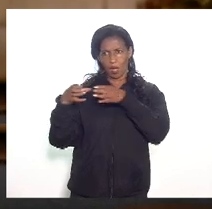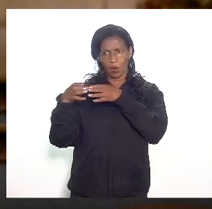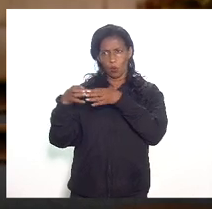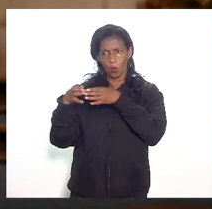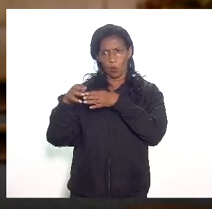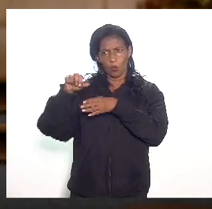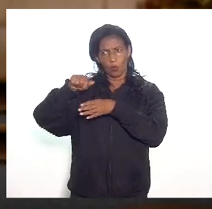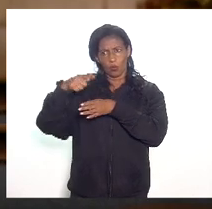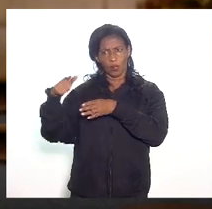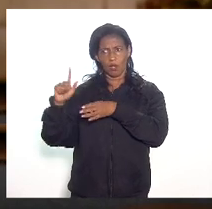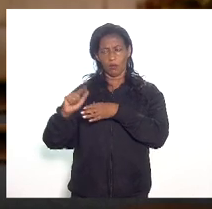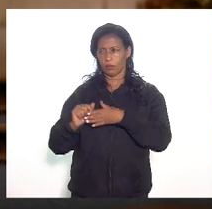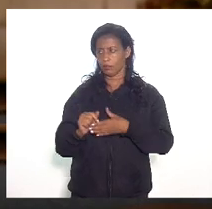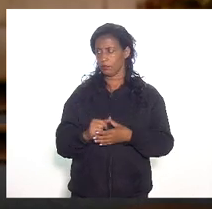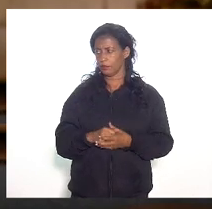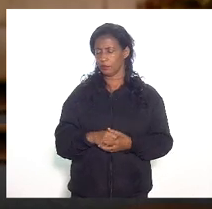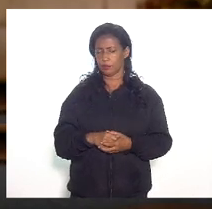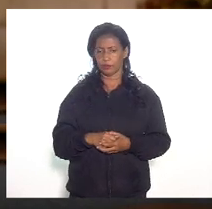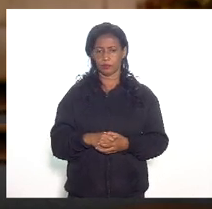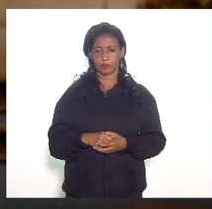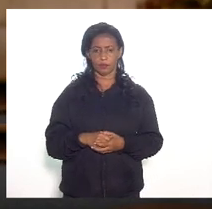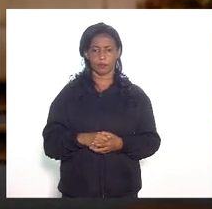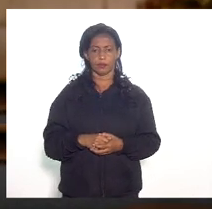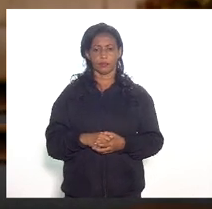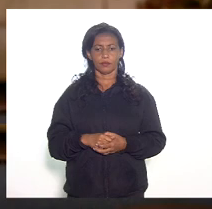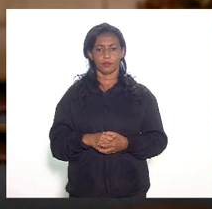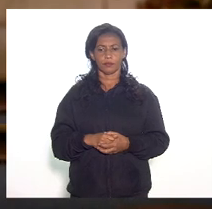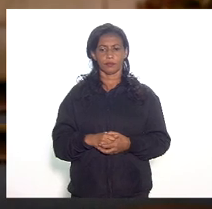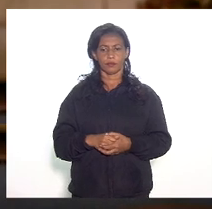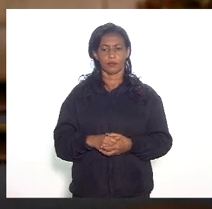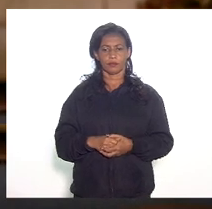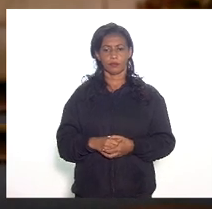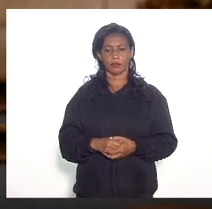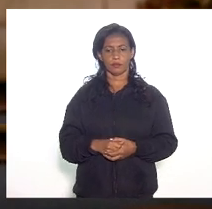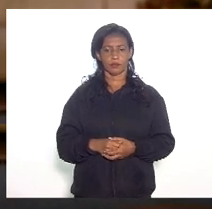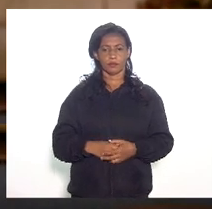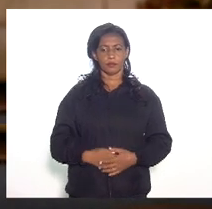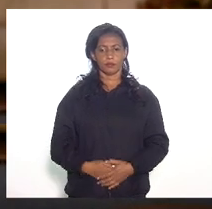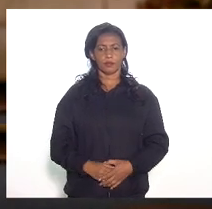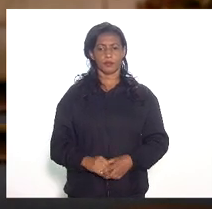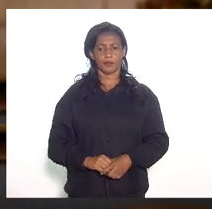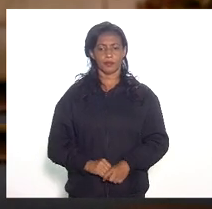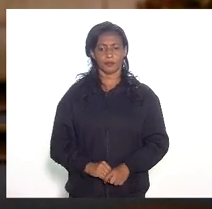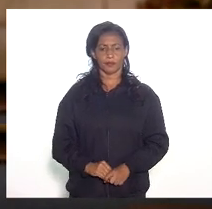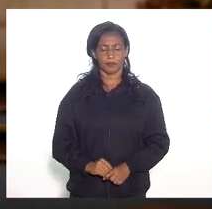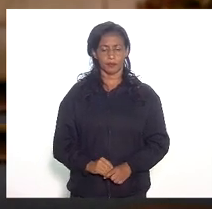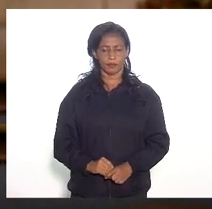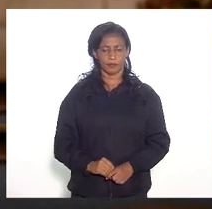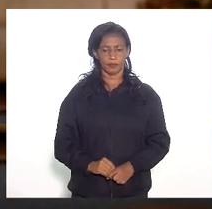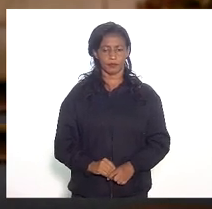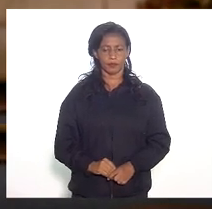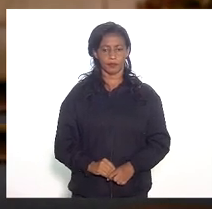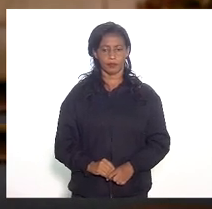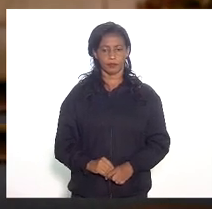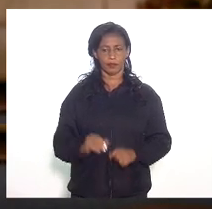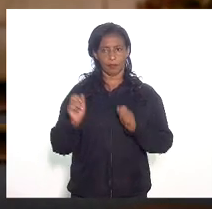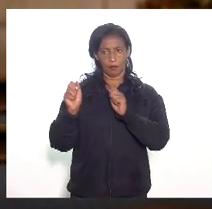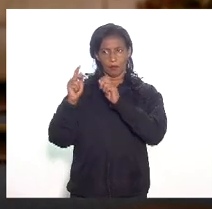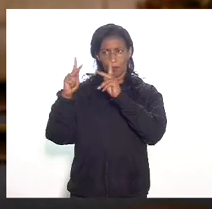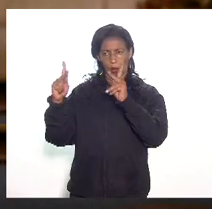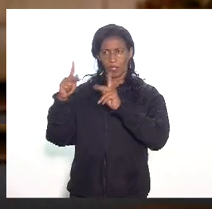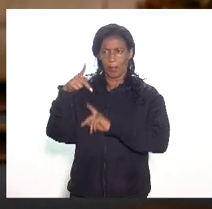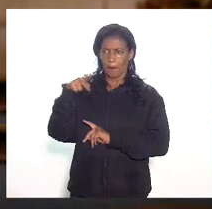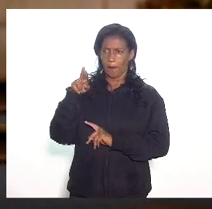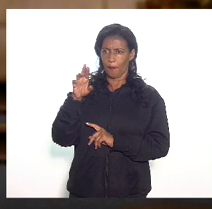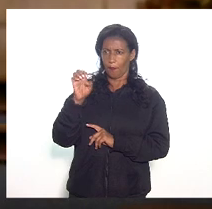aonde deixa confirmar aqui não ok Poubel